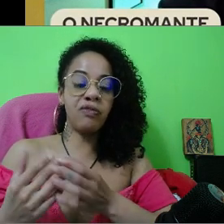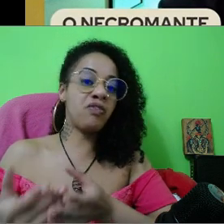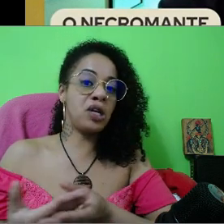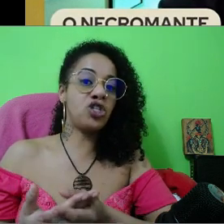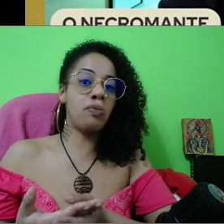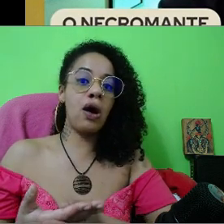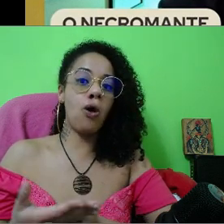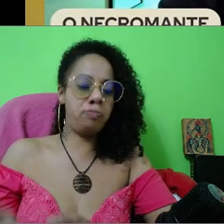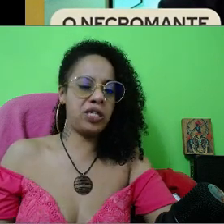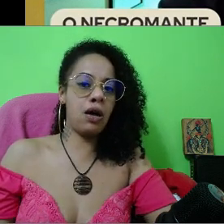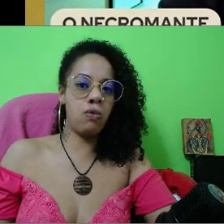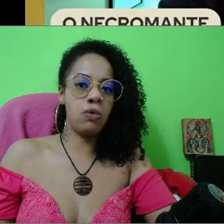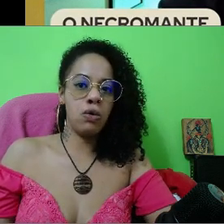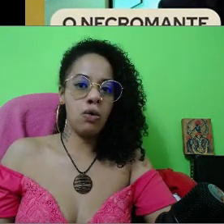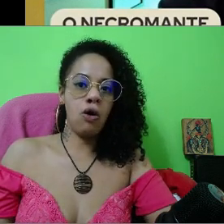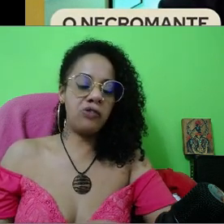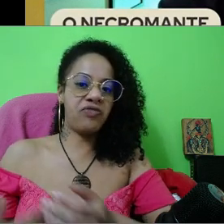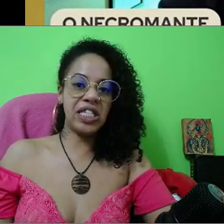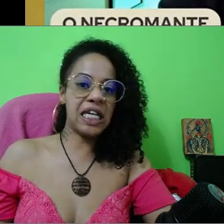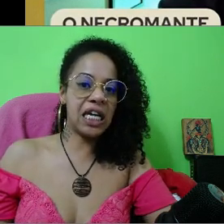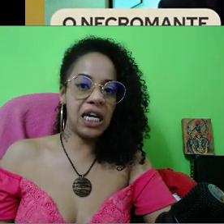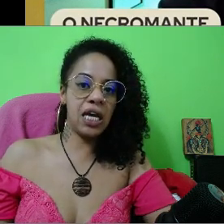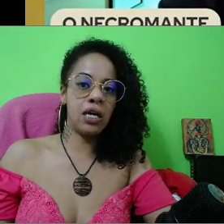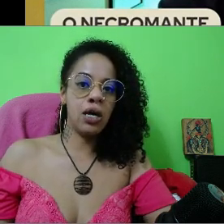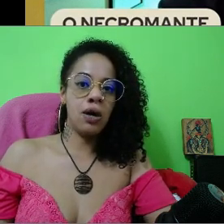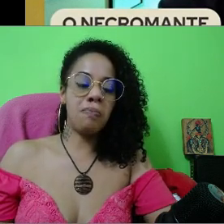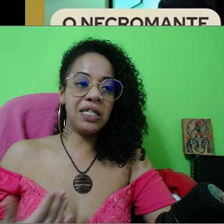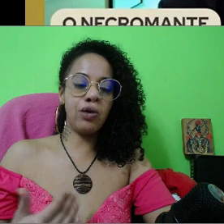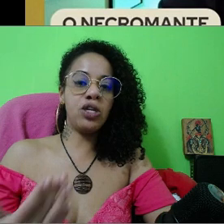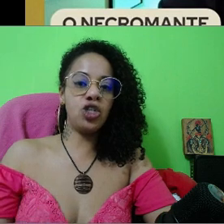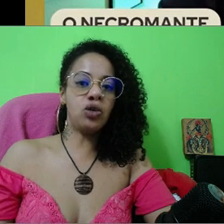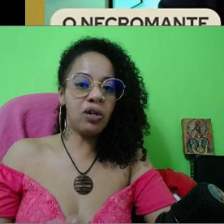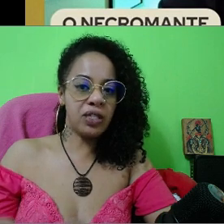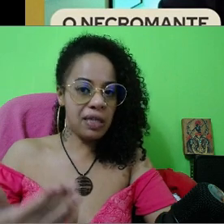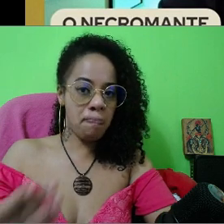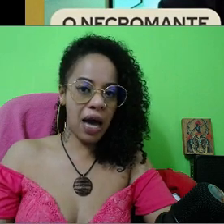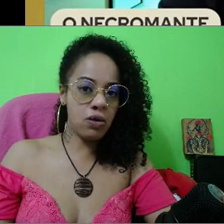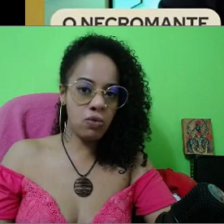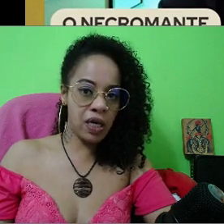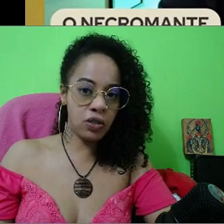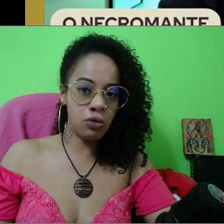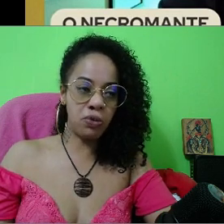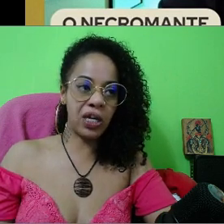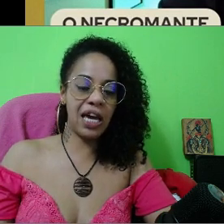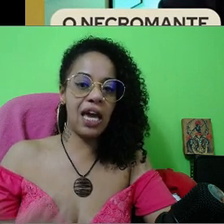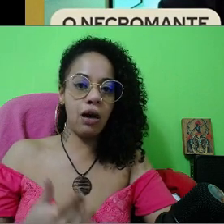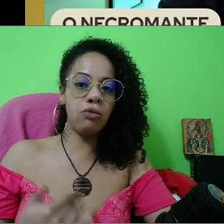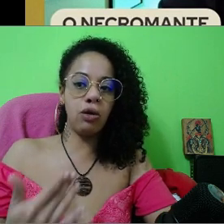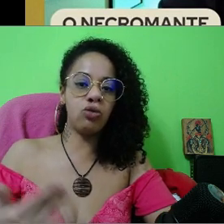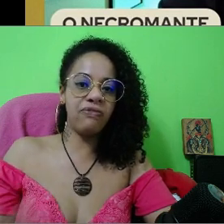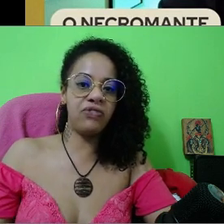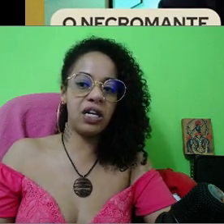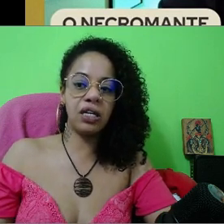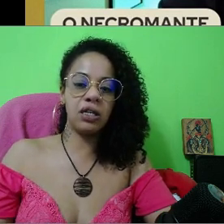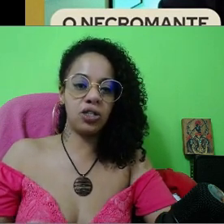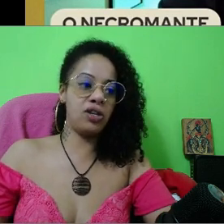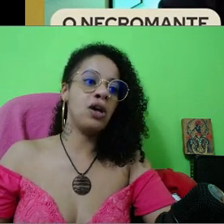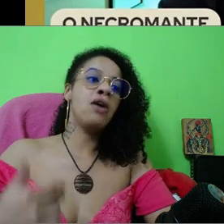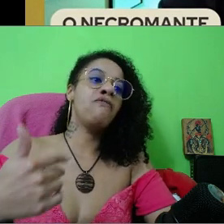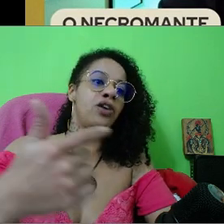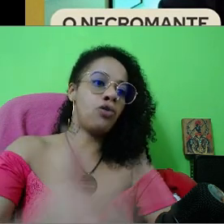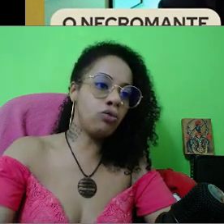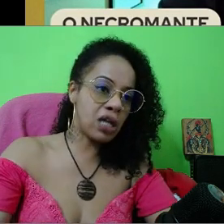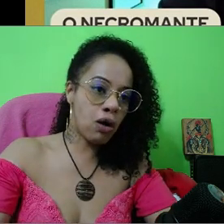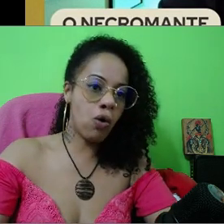provavelmente é uma opção ou você faz sem querer mas eu indico que você pare com isso porque eu não tô afim